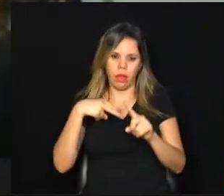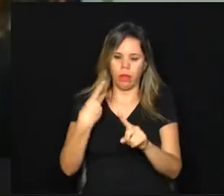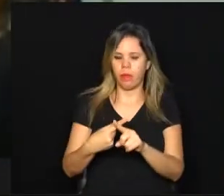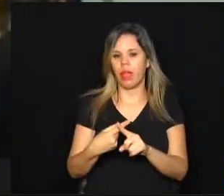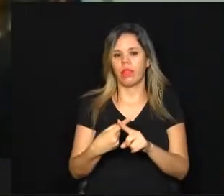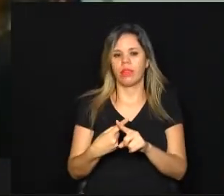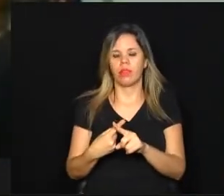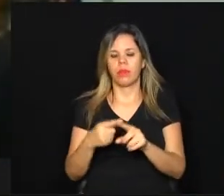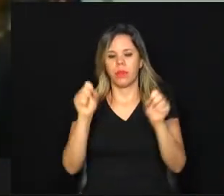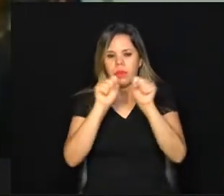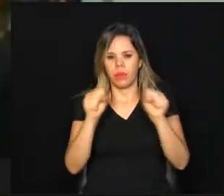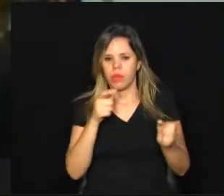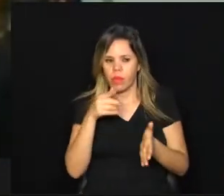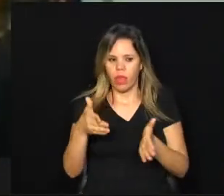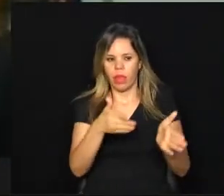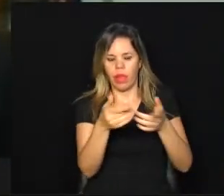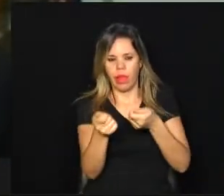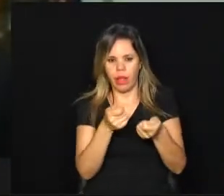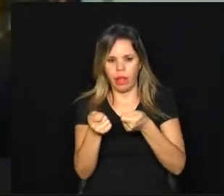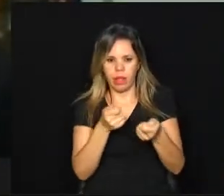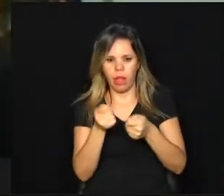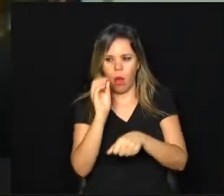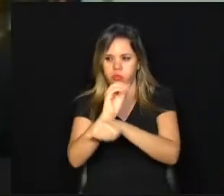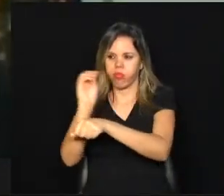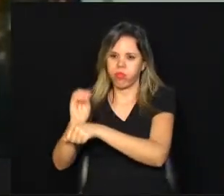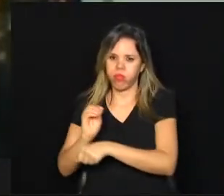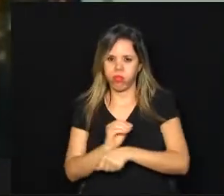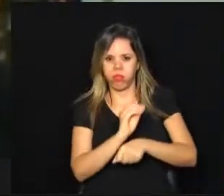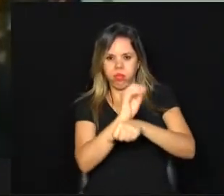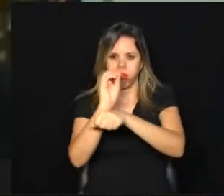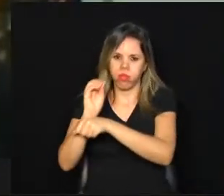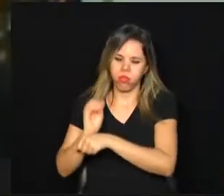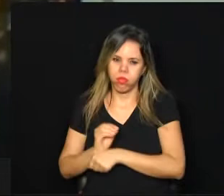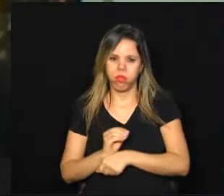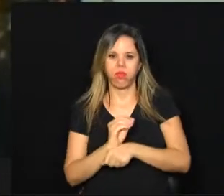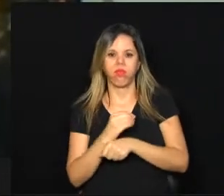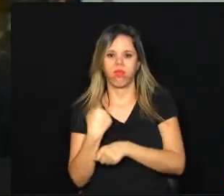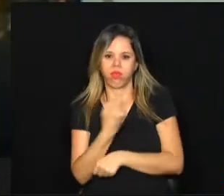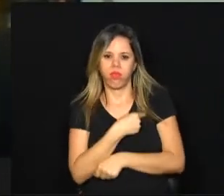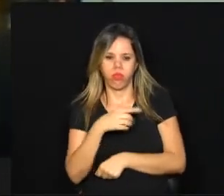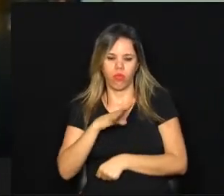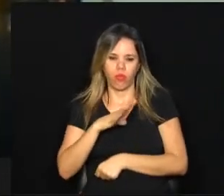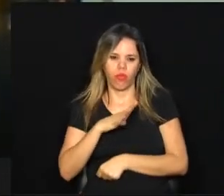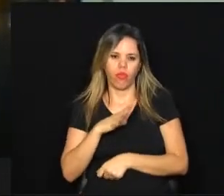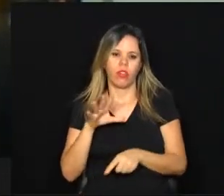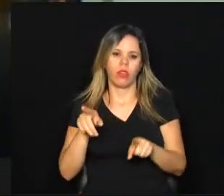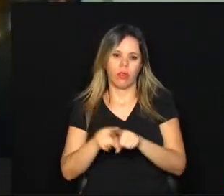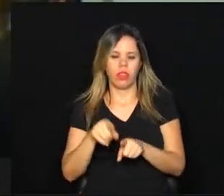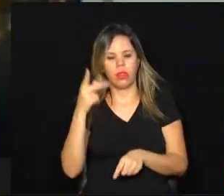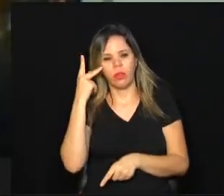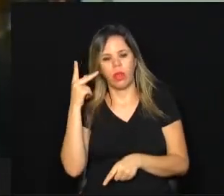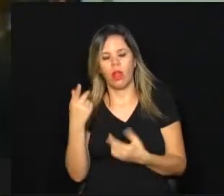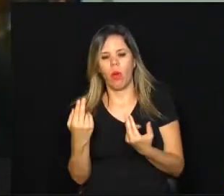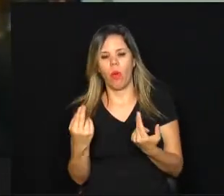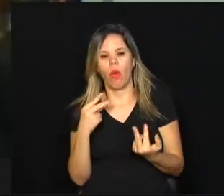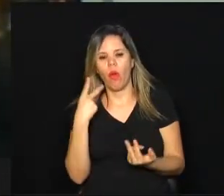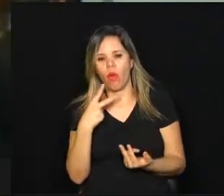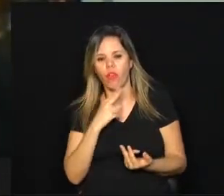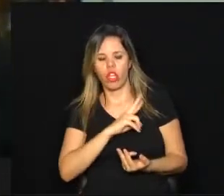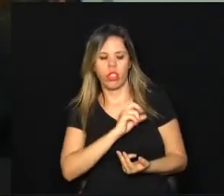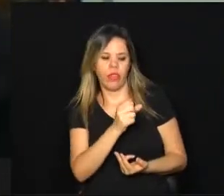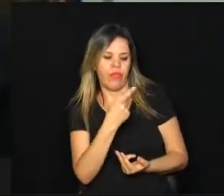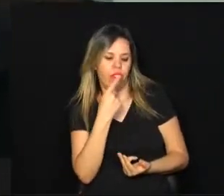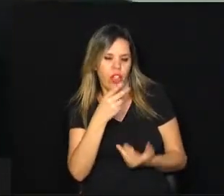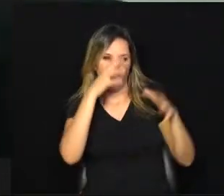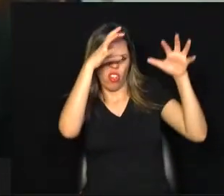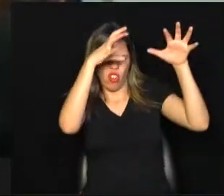sistema Cantareira e equilibrar o abastecimento da Grande São Paulo e o nosso abastecimento. Então, como o Rossini disse, está chovendo